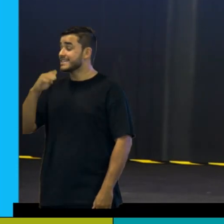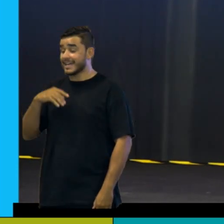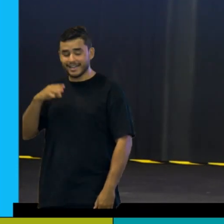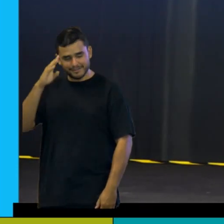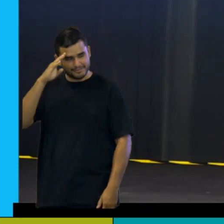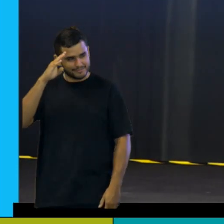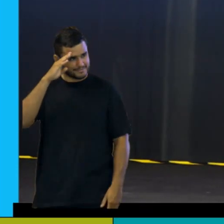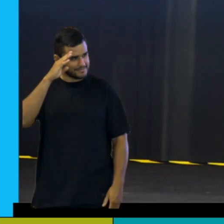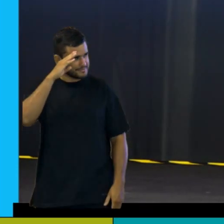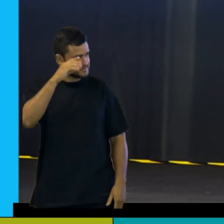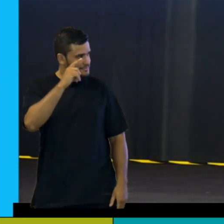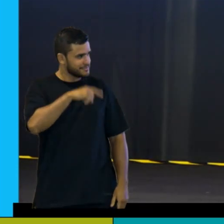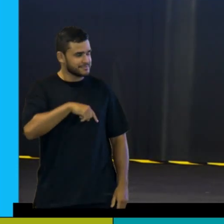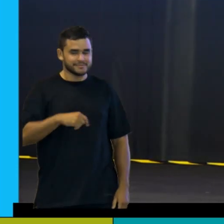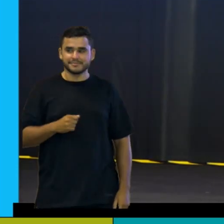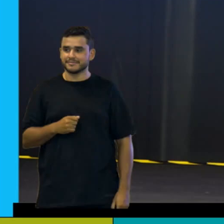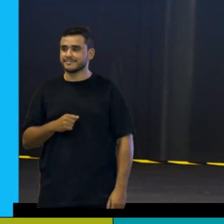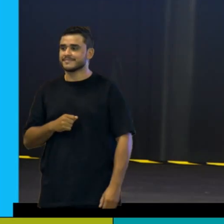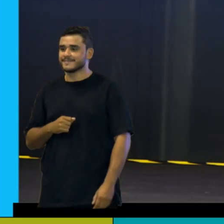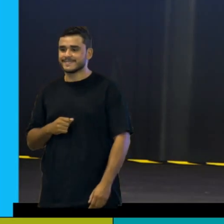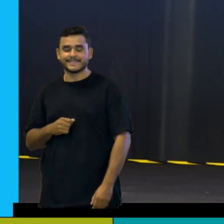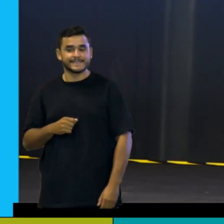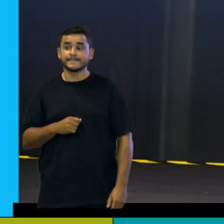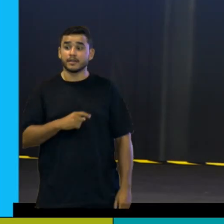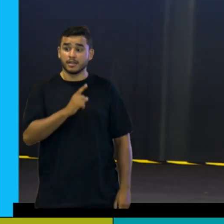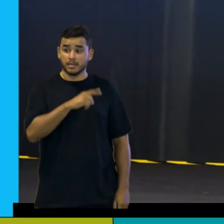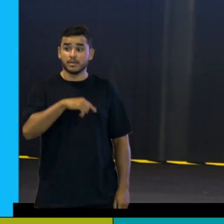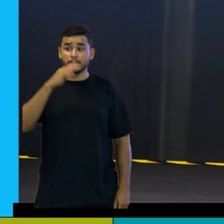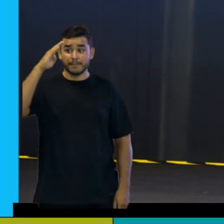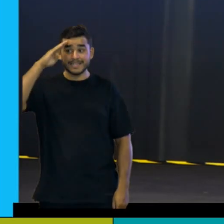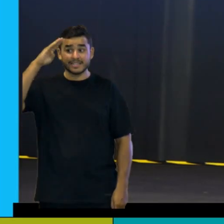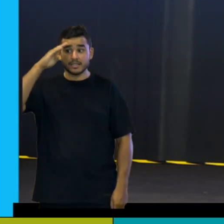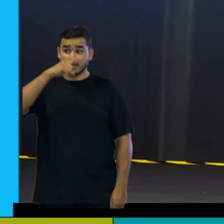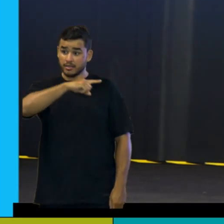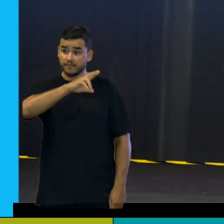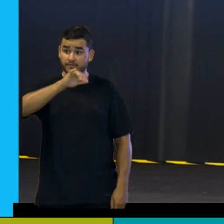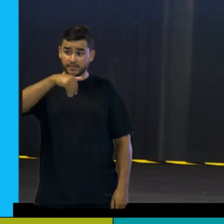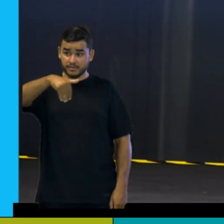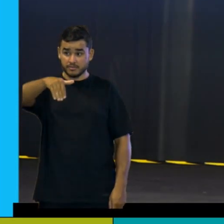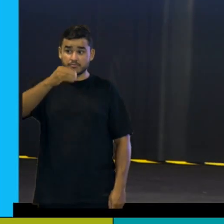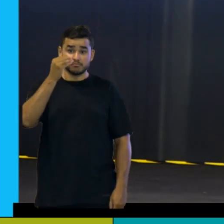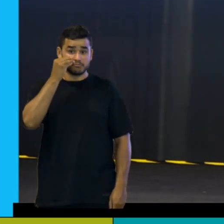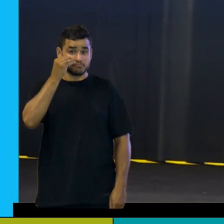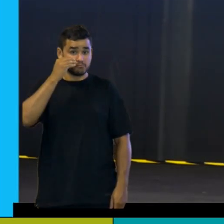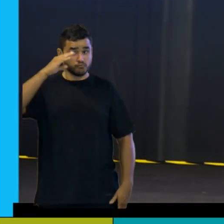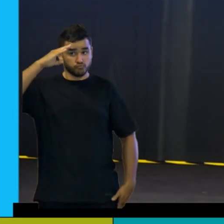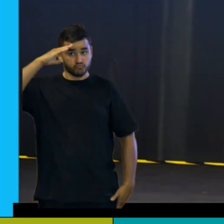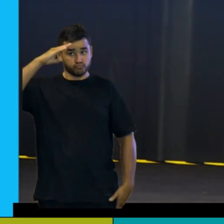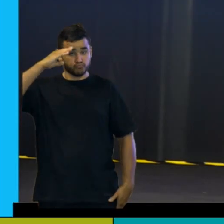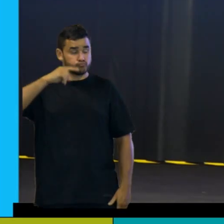te fazer um desafio depois, mas primeiro explica como é que foi que você marcou aí, como é que você resolveu a questão.